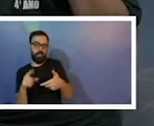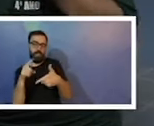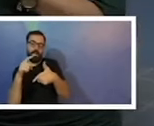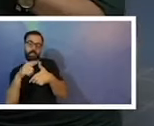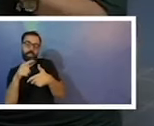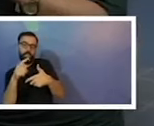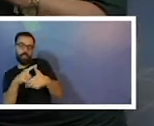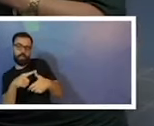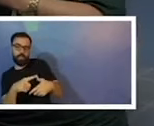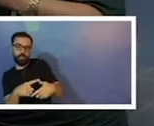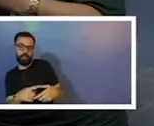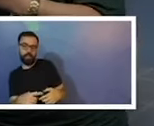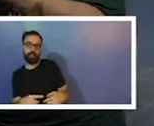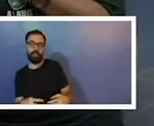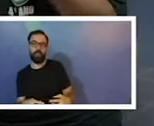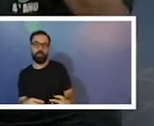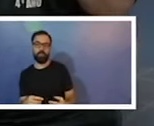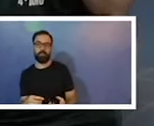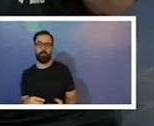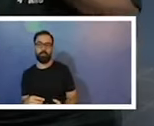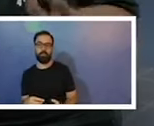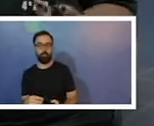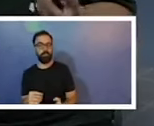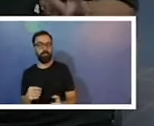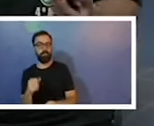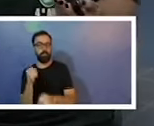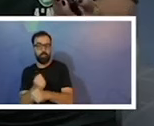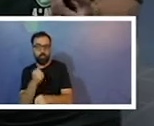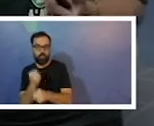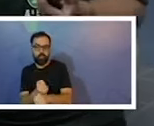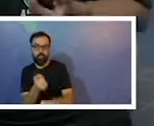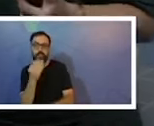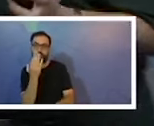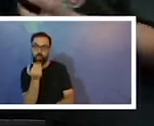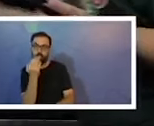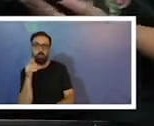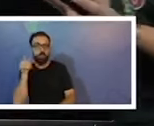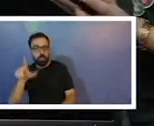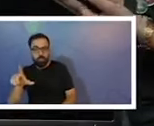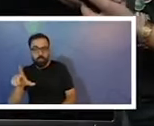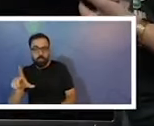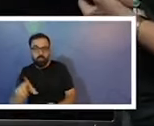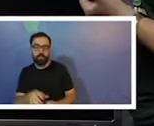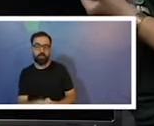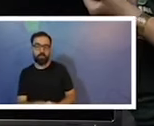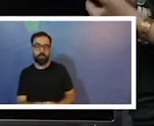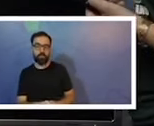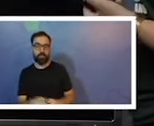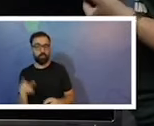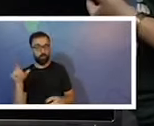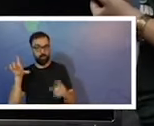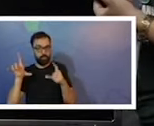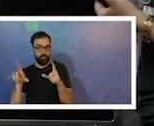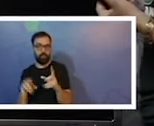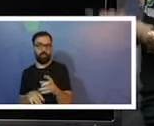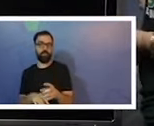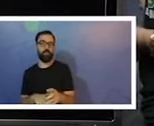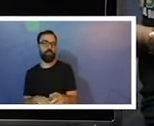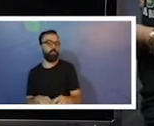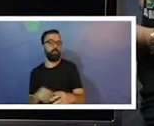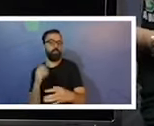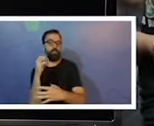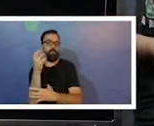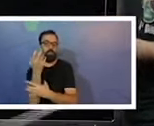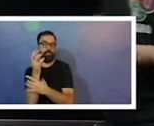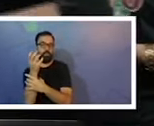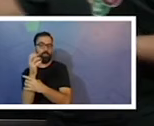produtores? Lembra lá da primeira imagem? Quem produz o seu próprio alimento? Nessa imagem aqui, nós temos a planta.